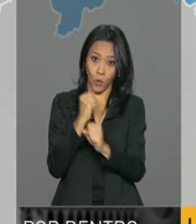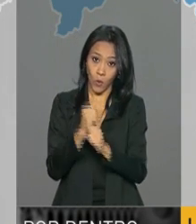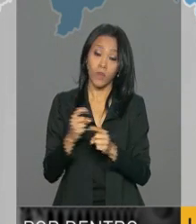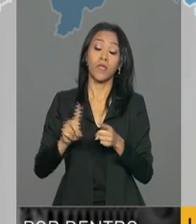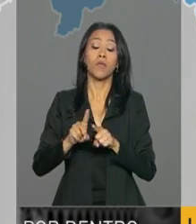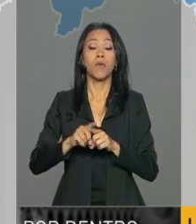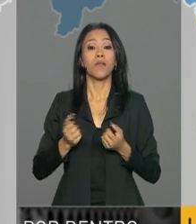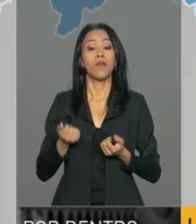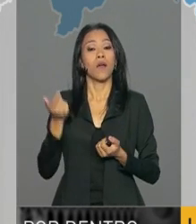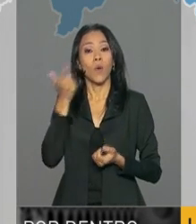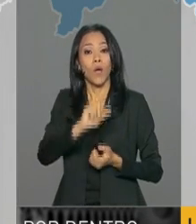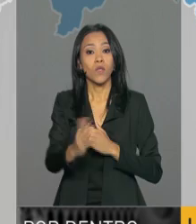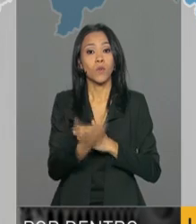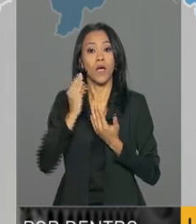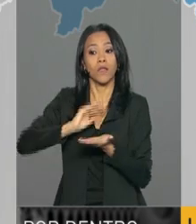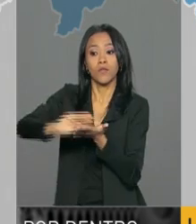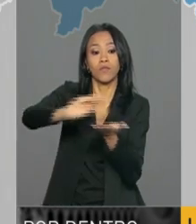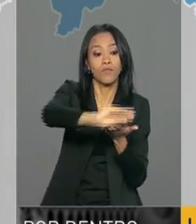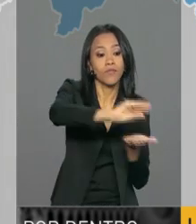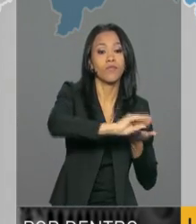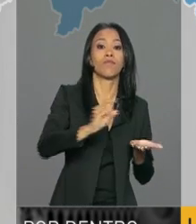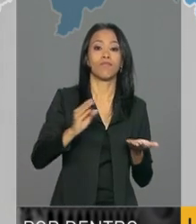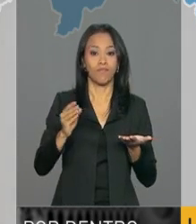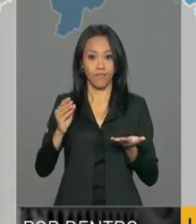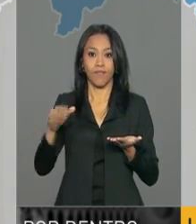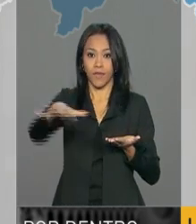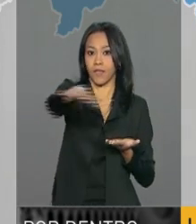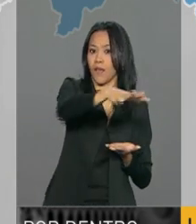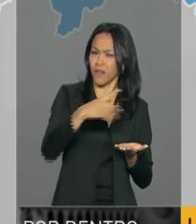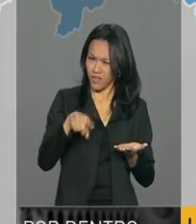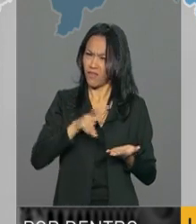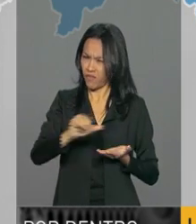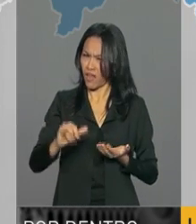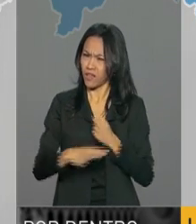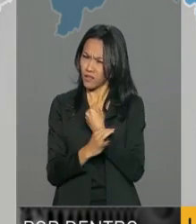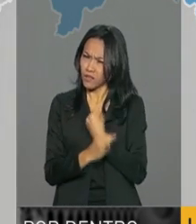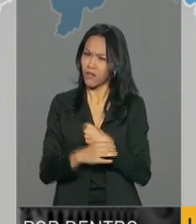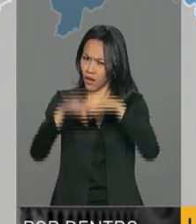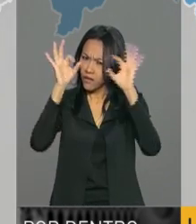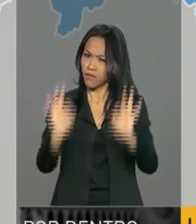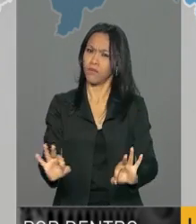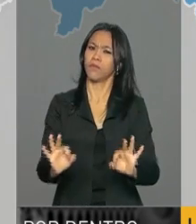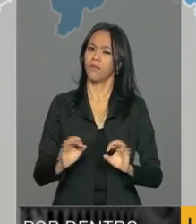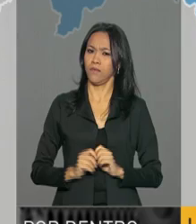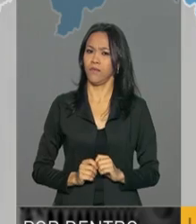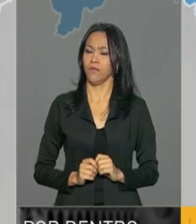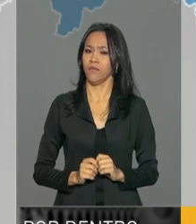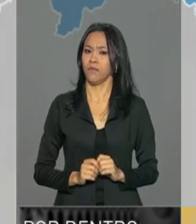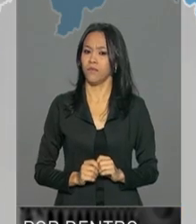geração de emprego e renda é só reforma ministro vai mesmo garantir o equilíbrio dessas contas públicas